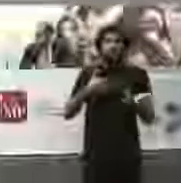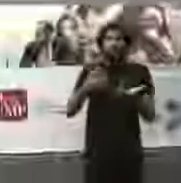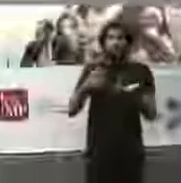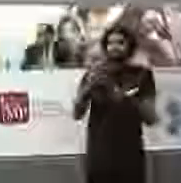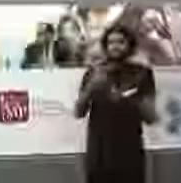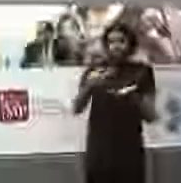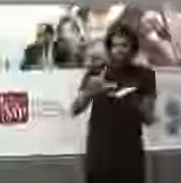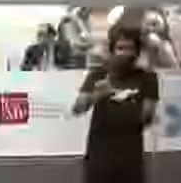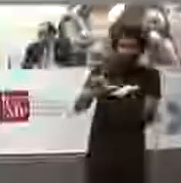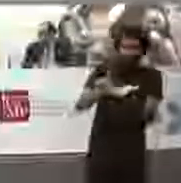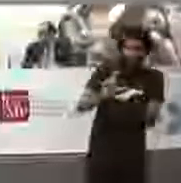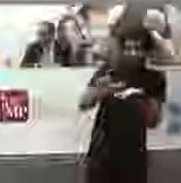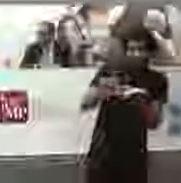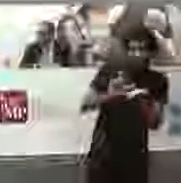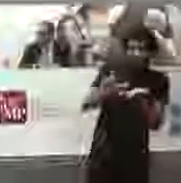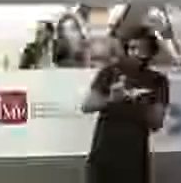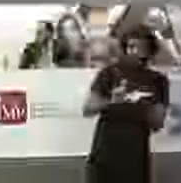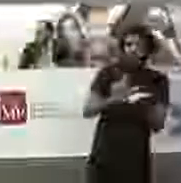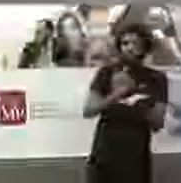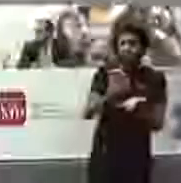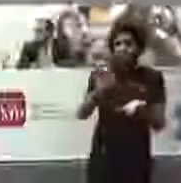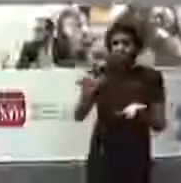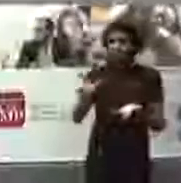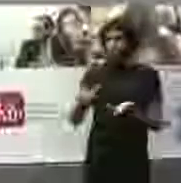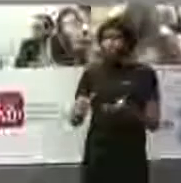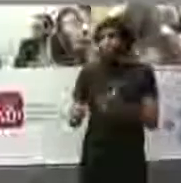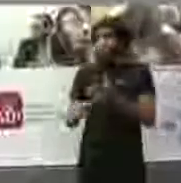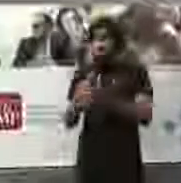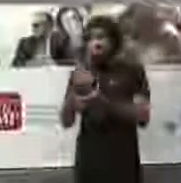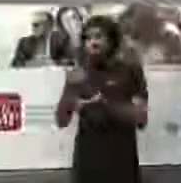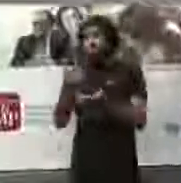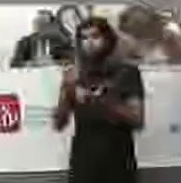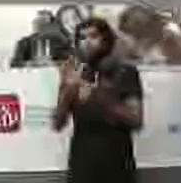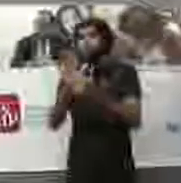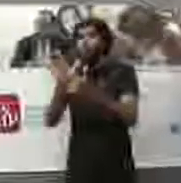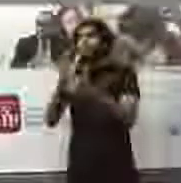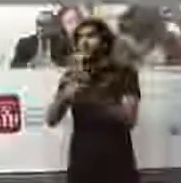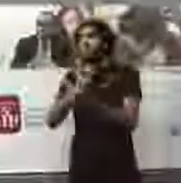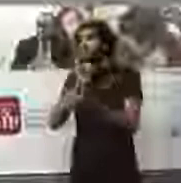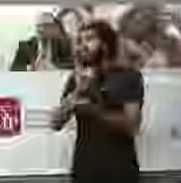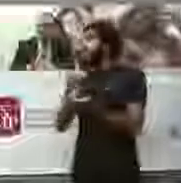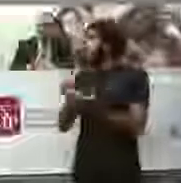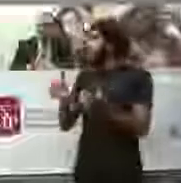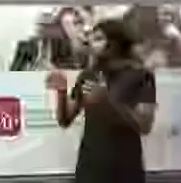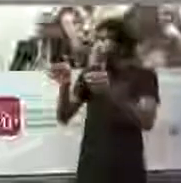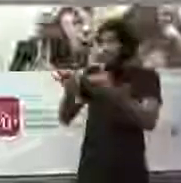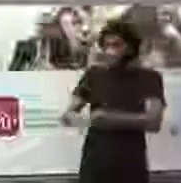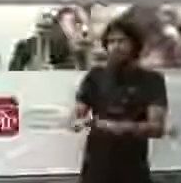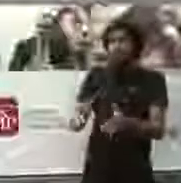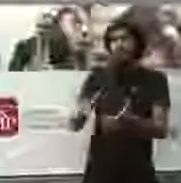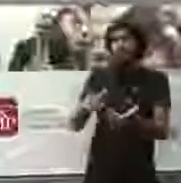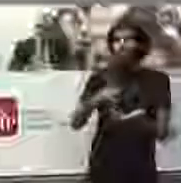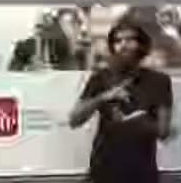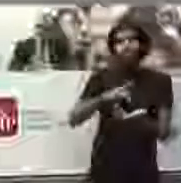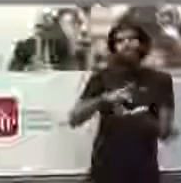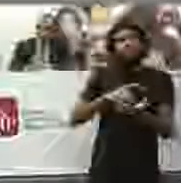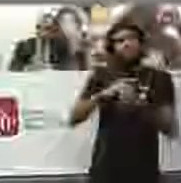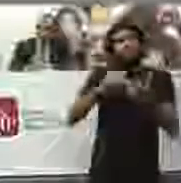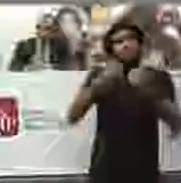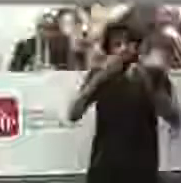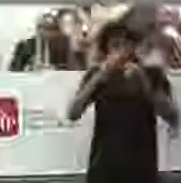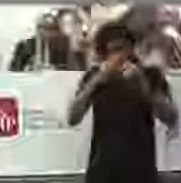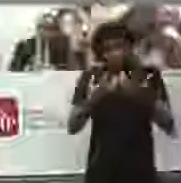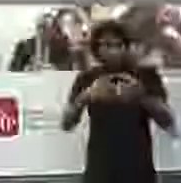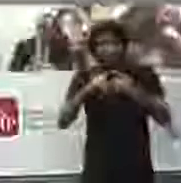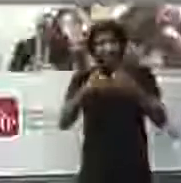fundo a fundo então eu queria primeiro dar esse exemplo acabou com o final relativamente feliz mas é algo